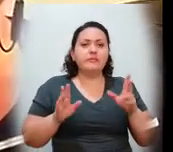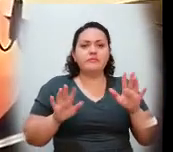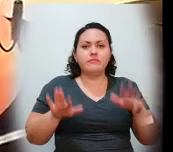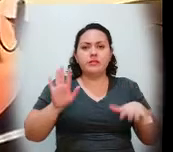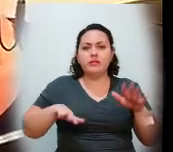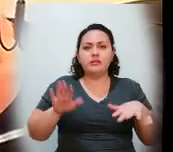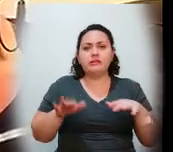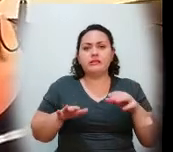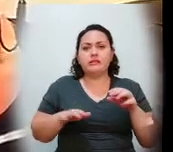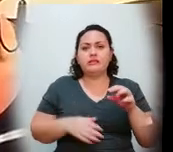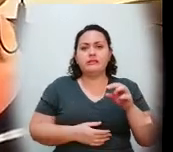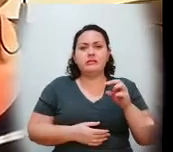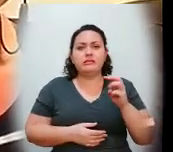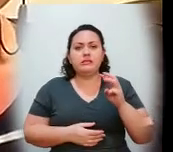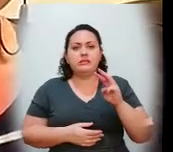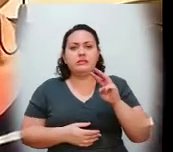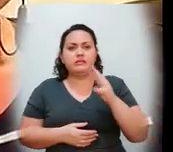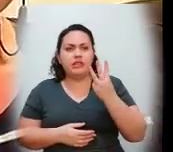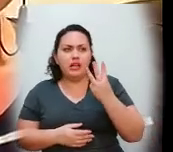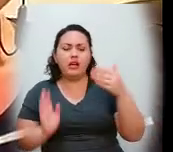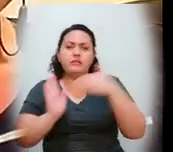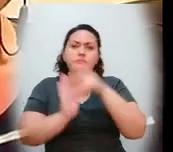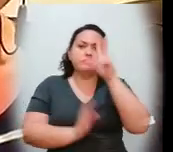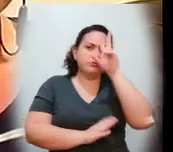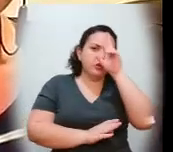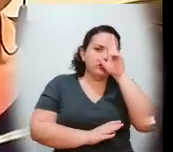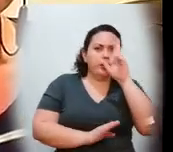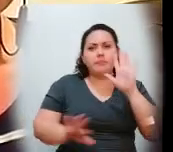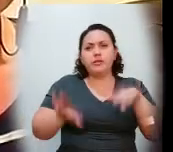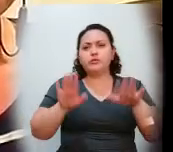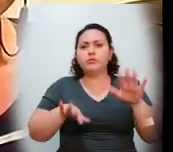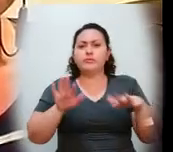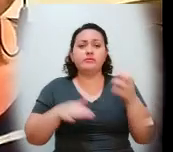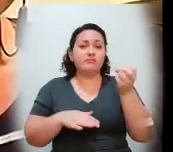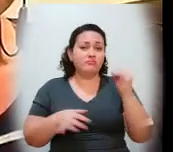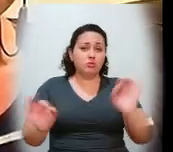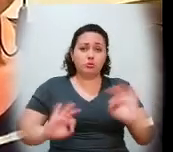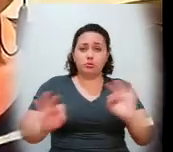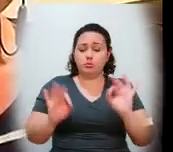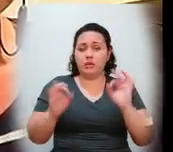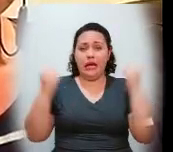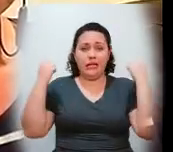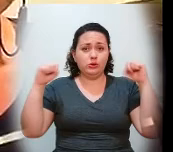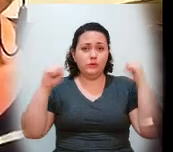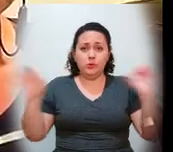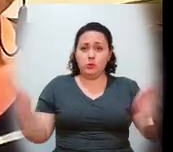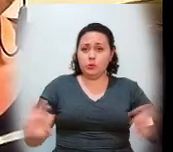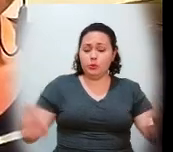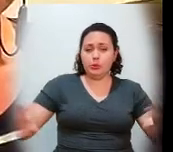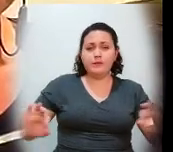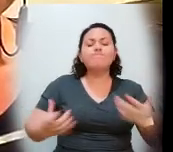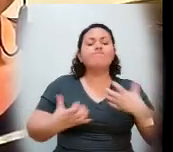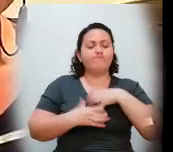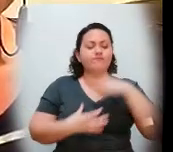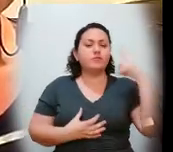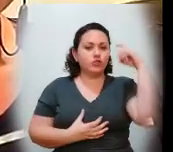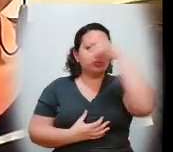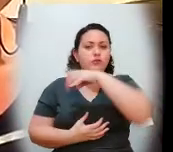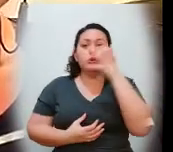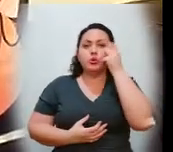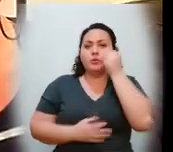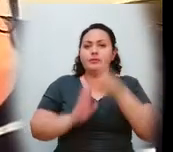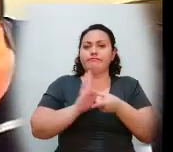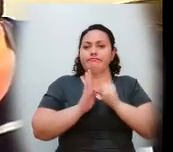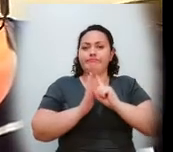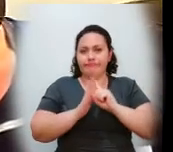e 3 horas e meio-dia, né? Quando não faço atividade física, tenho muita dificuldade para